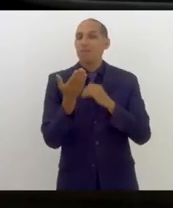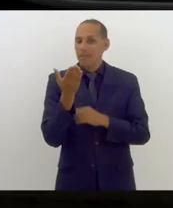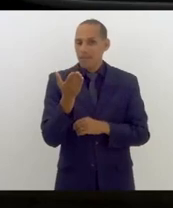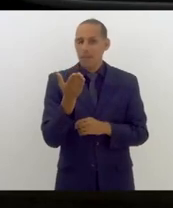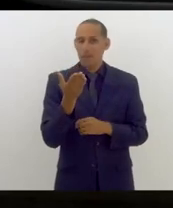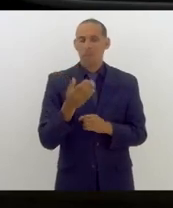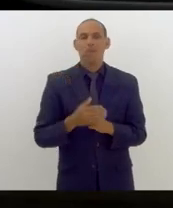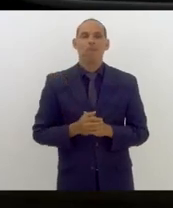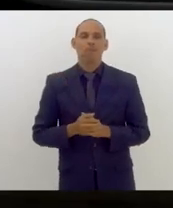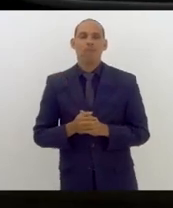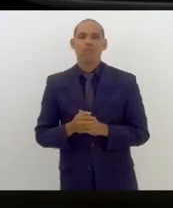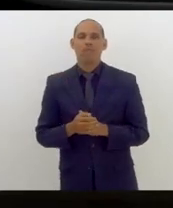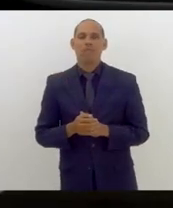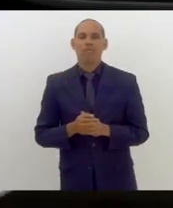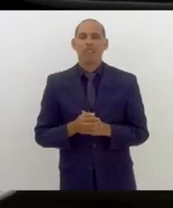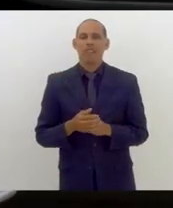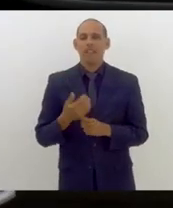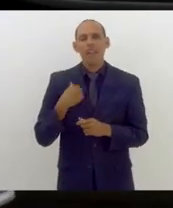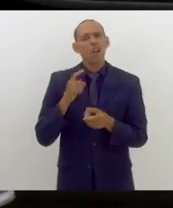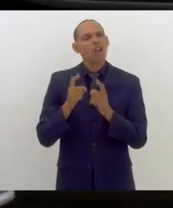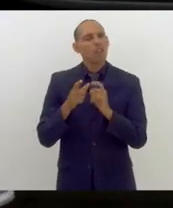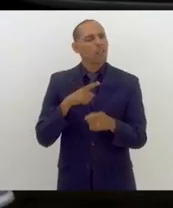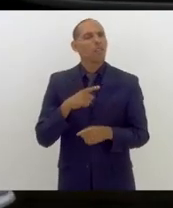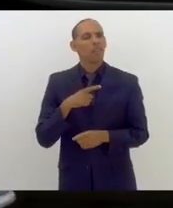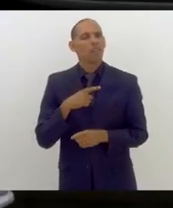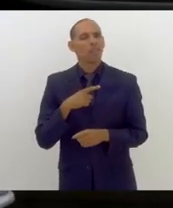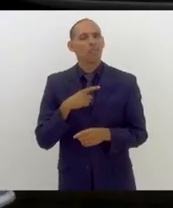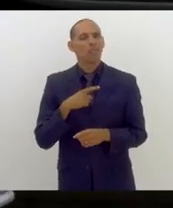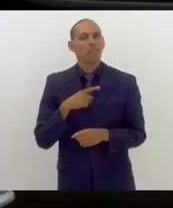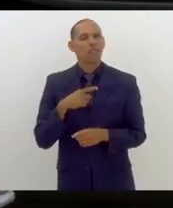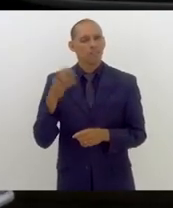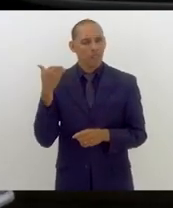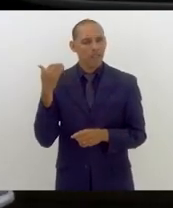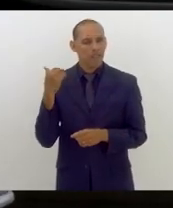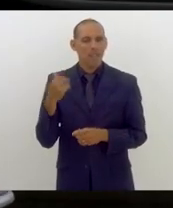é eu tinha uma reunião com eles